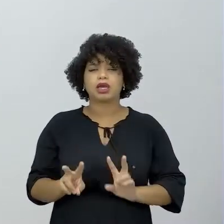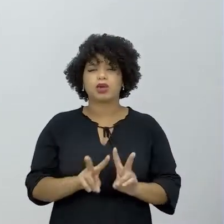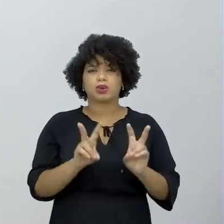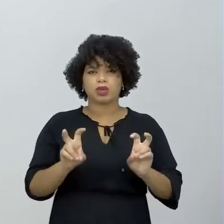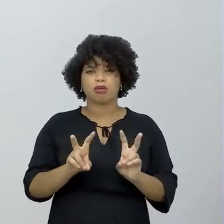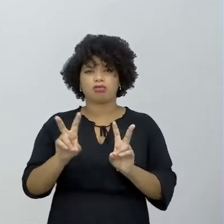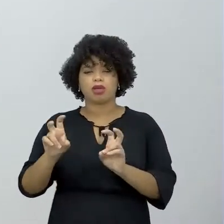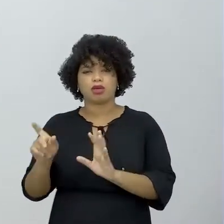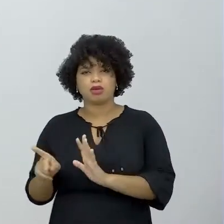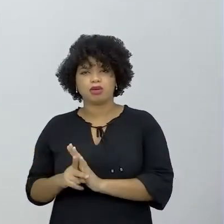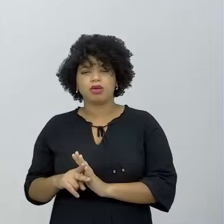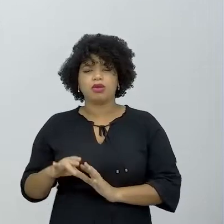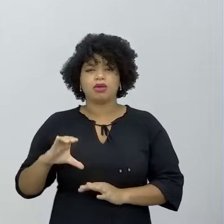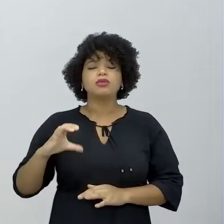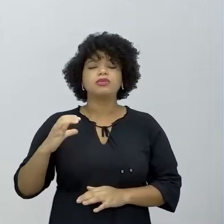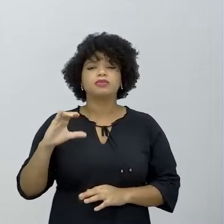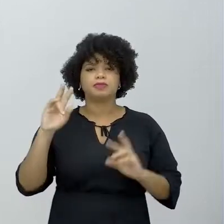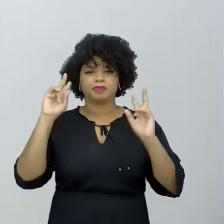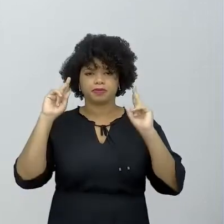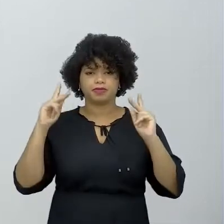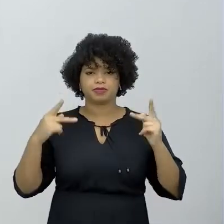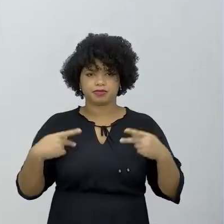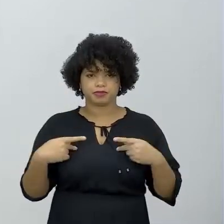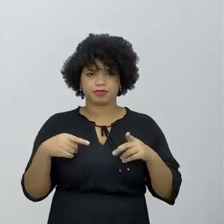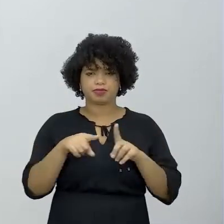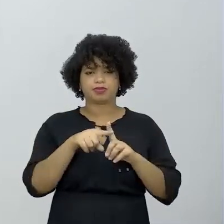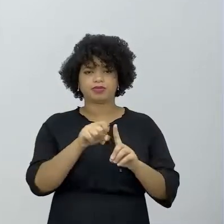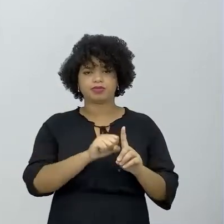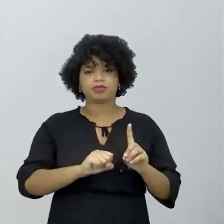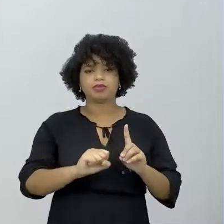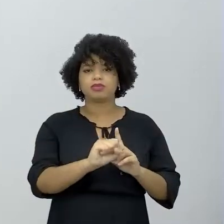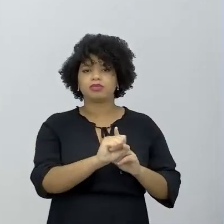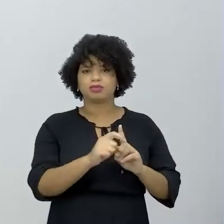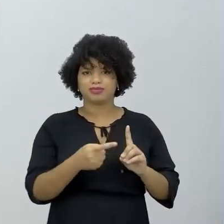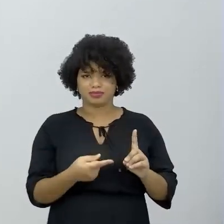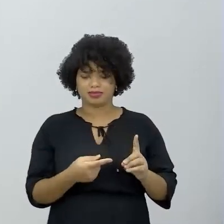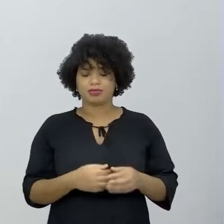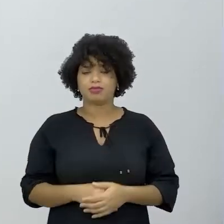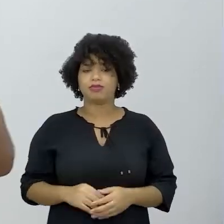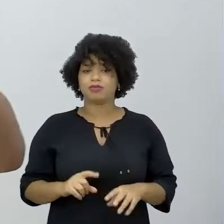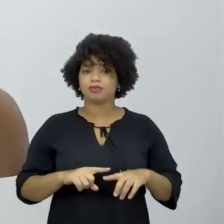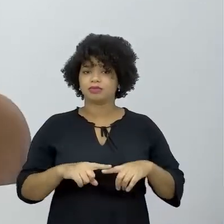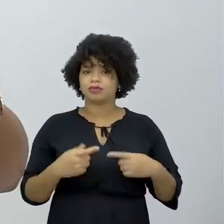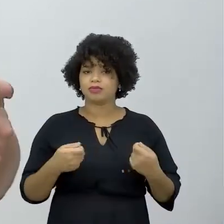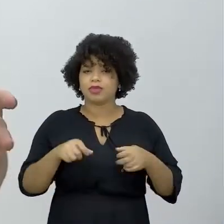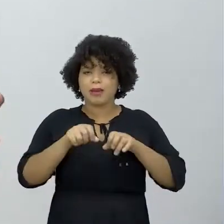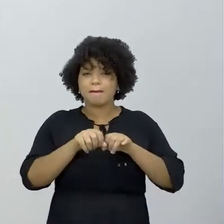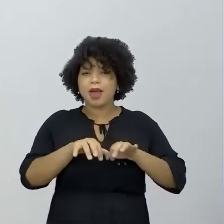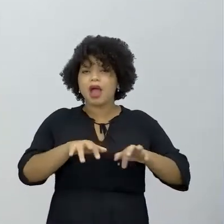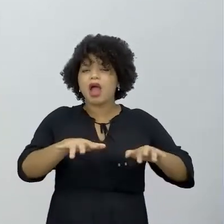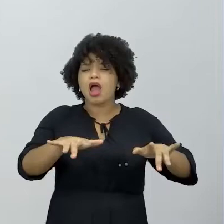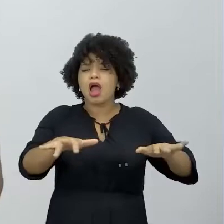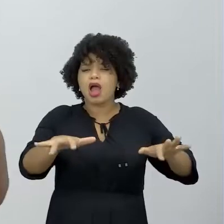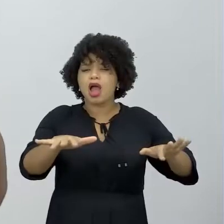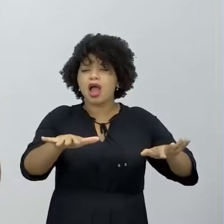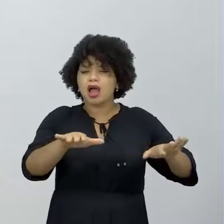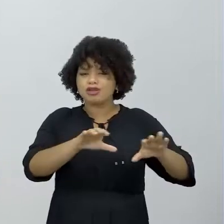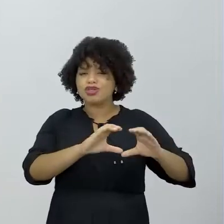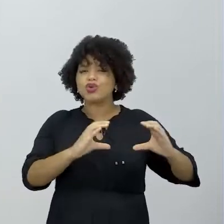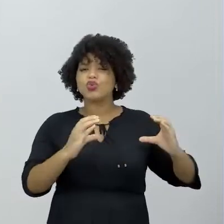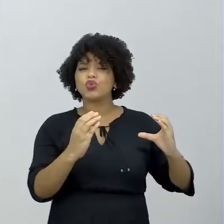aí das ciências humanas e sociais. E esses temas, eles precisam reverberar na sua sociedade, né, na